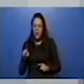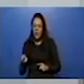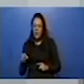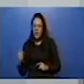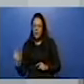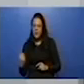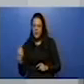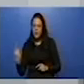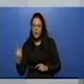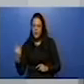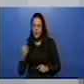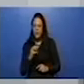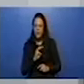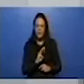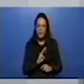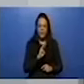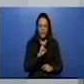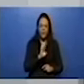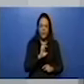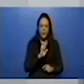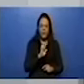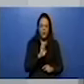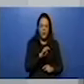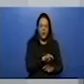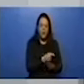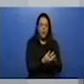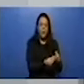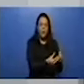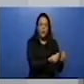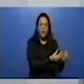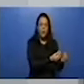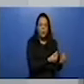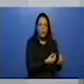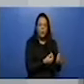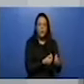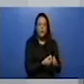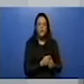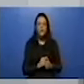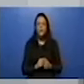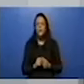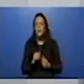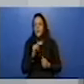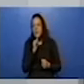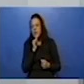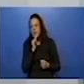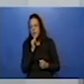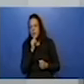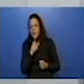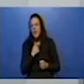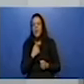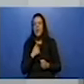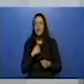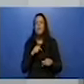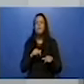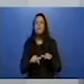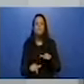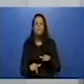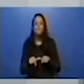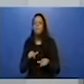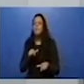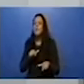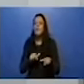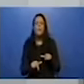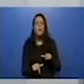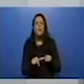E para poder dar a ideia de acontecendo, dormindo, trabalhando, ó, ing no final, ó, esse ando,